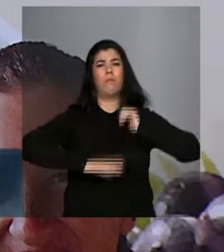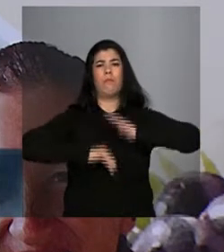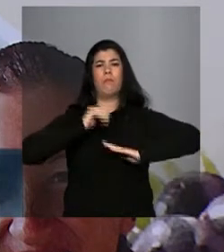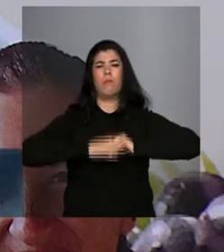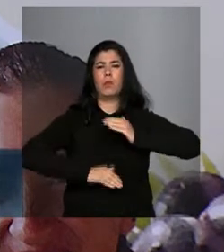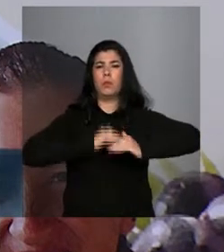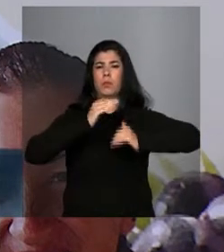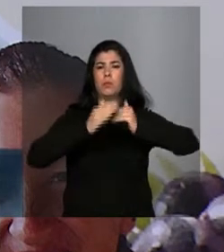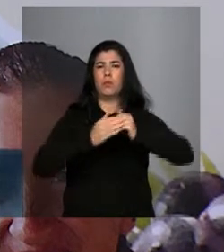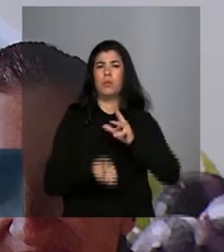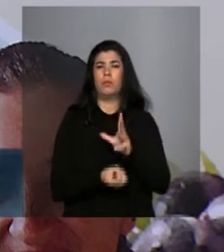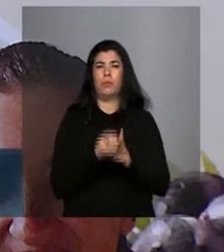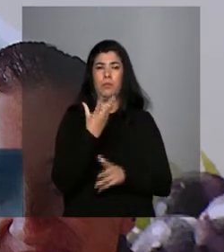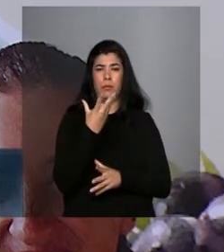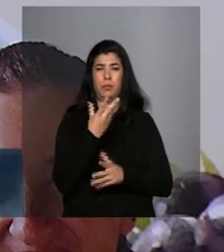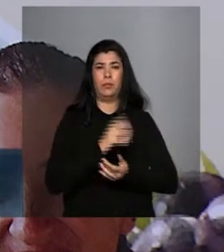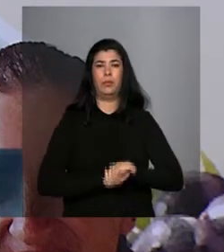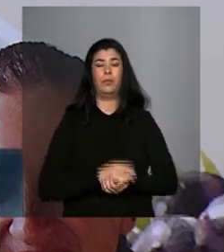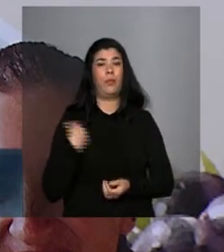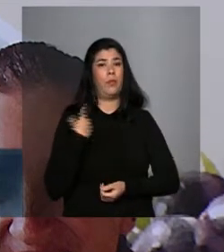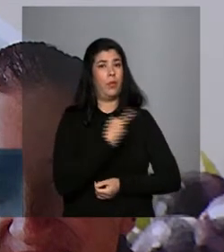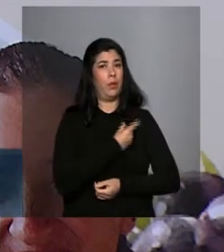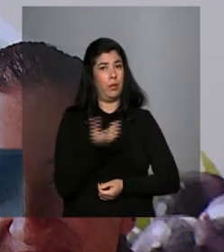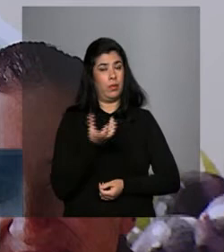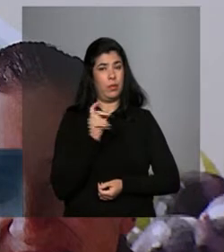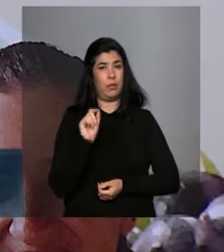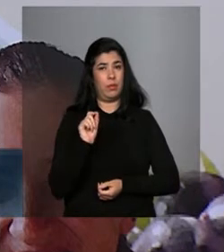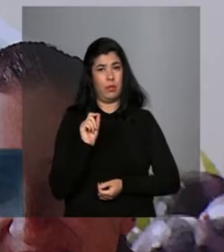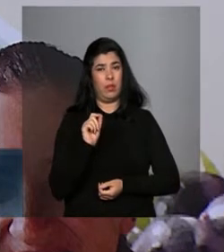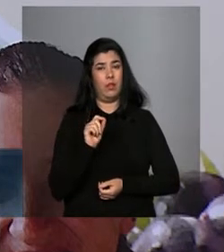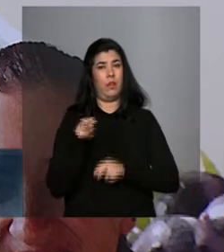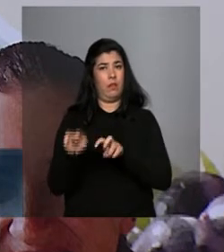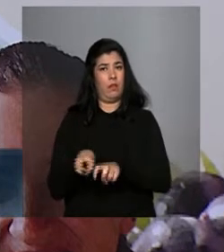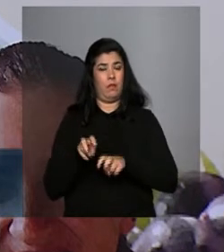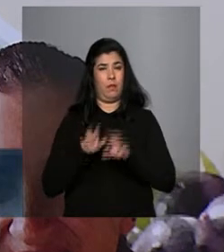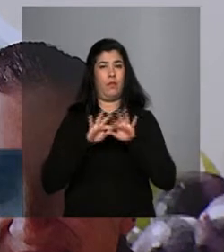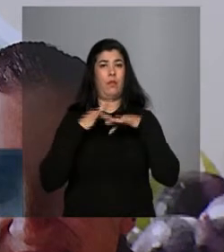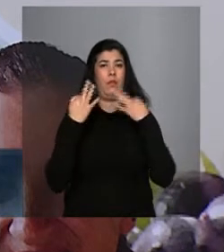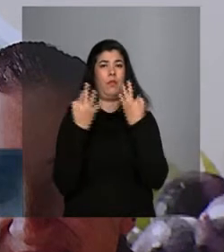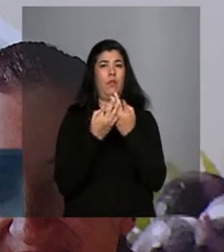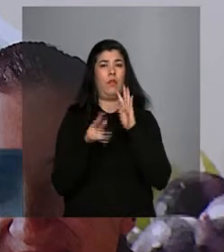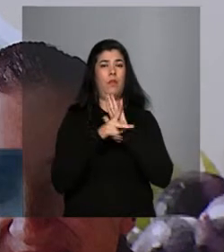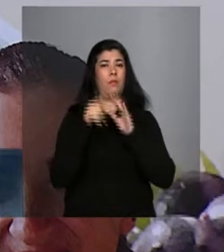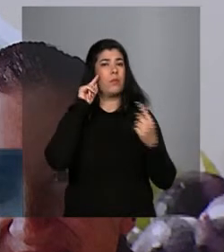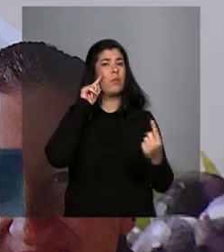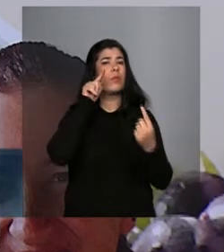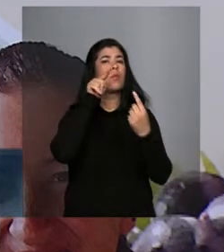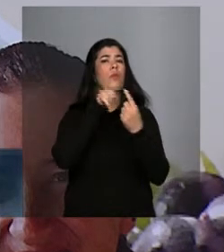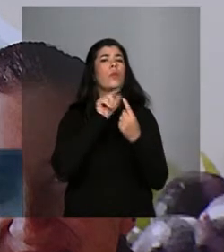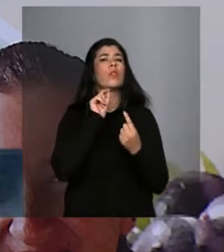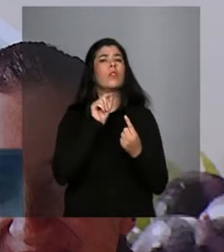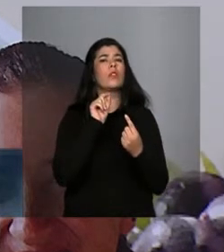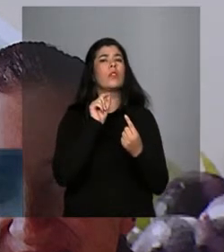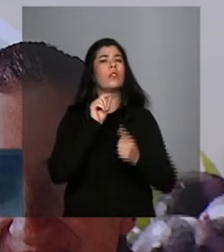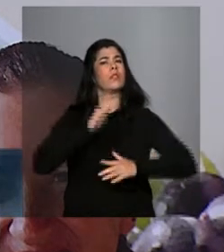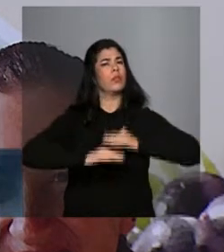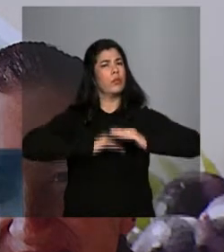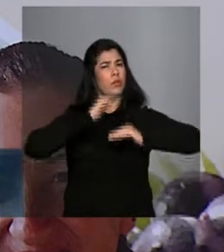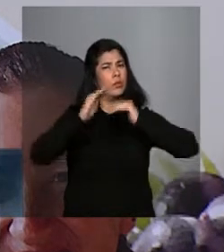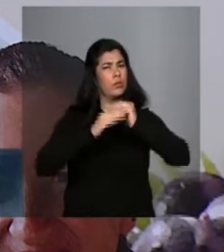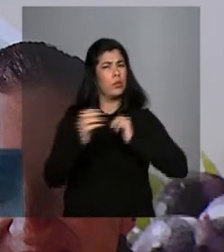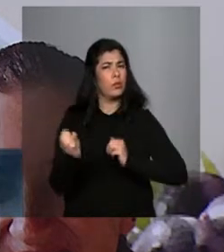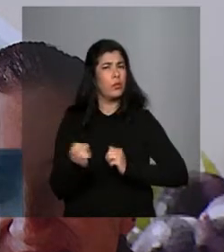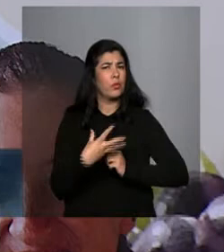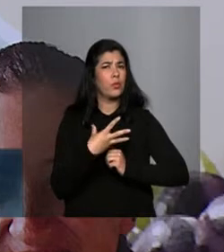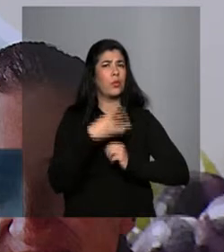processos produtivos. Nós queremos que a agricultura familiar seja objeto de desenvolvimento de